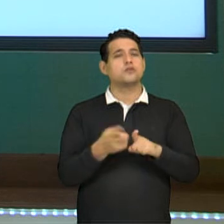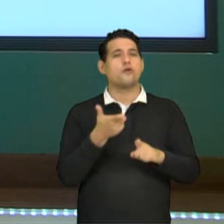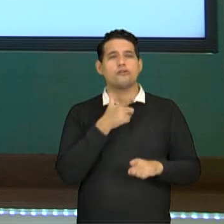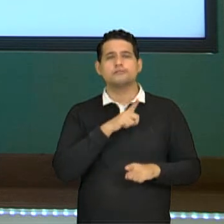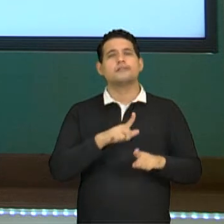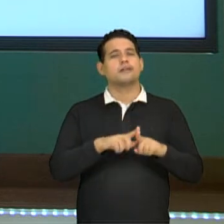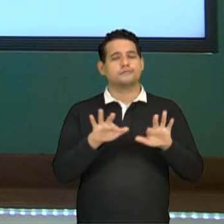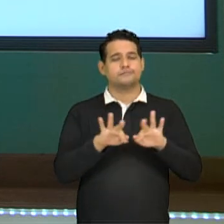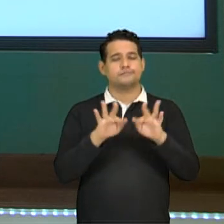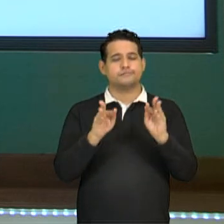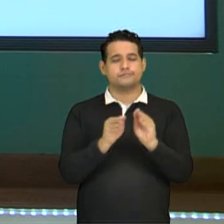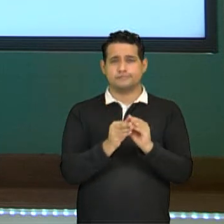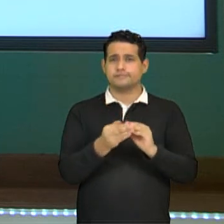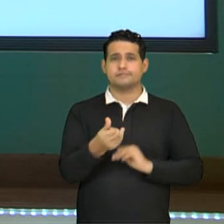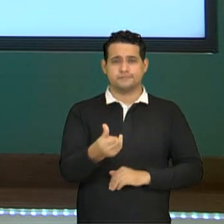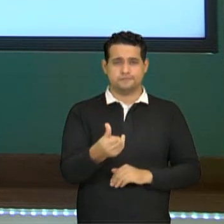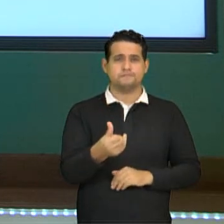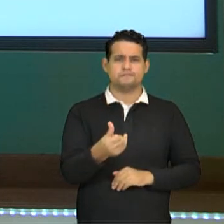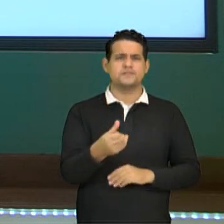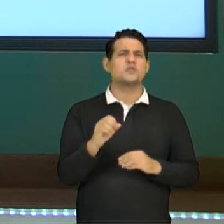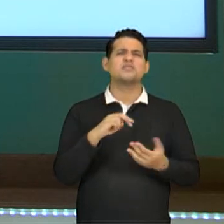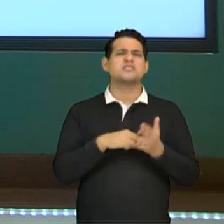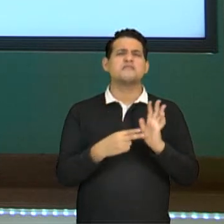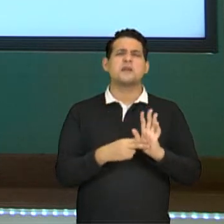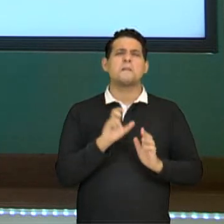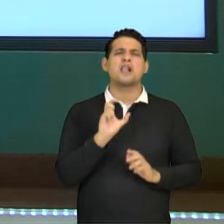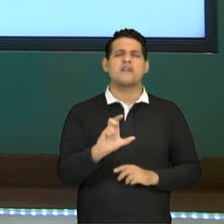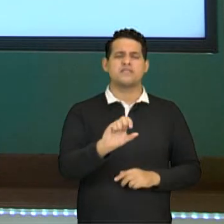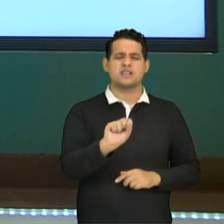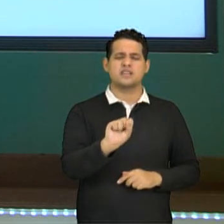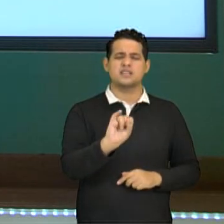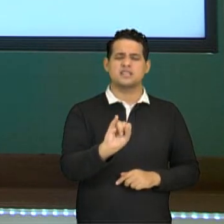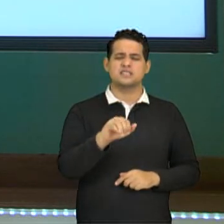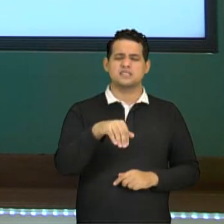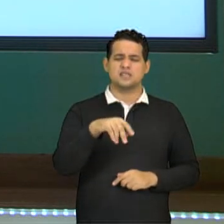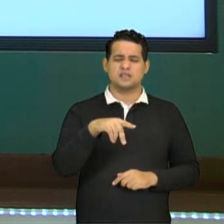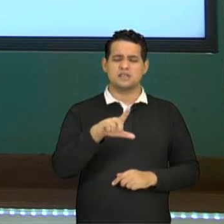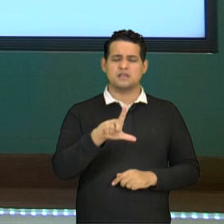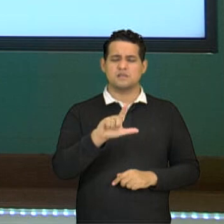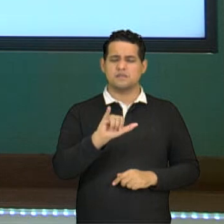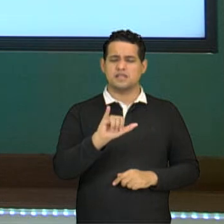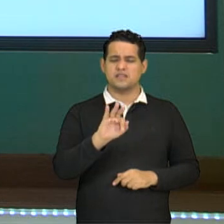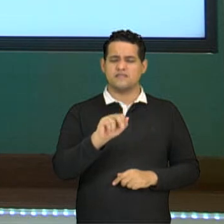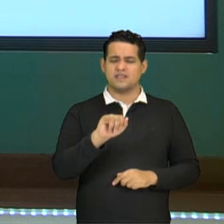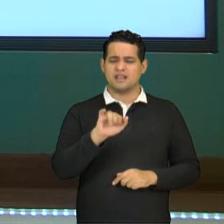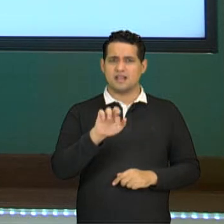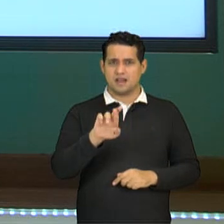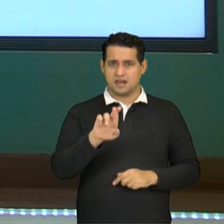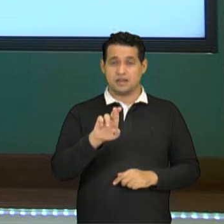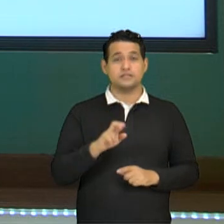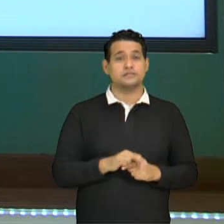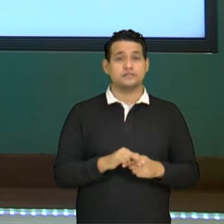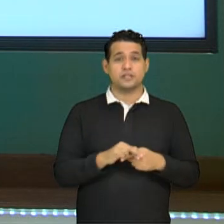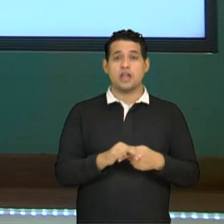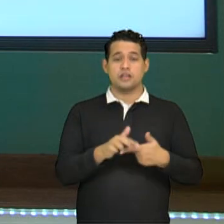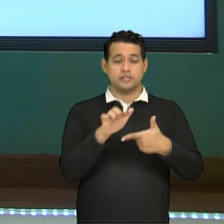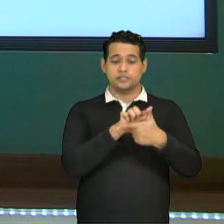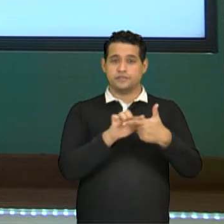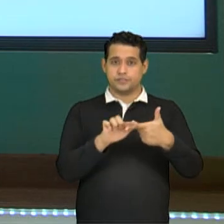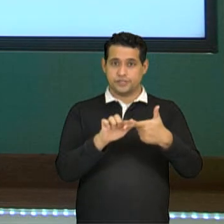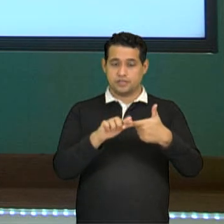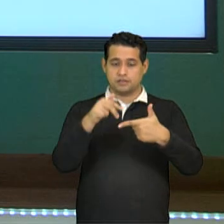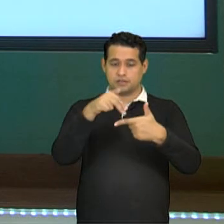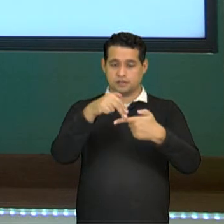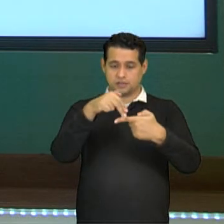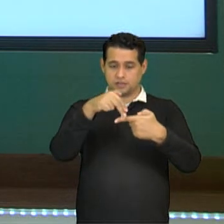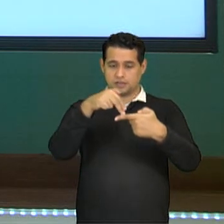consegue simplificar por 6. O que é simplificar? Dividir numerador e denominador pelo mesmo número,